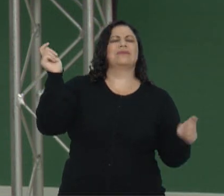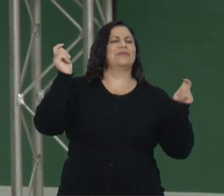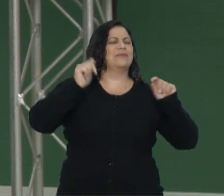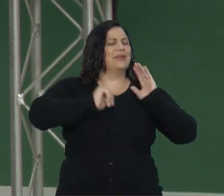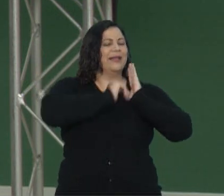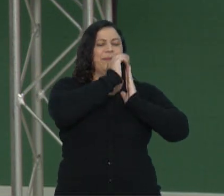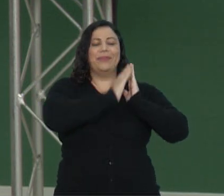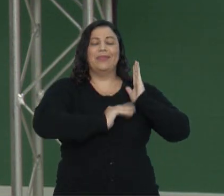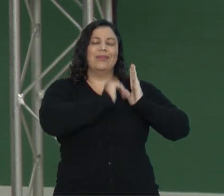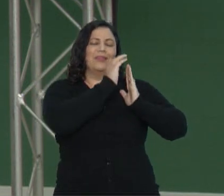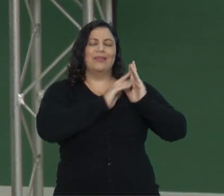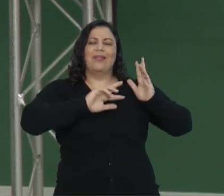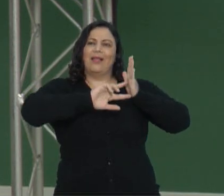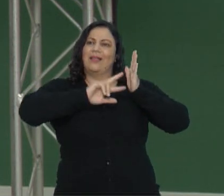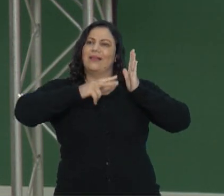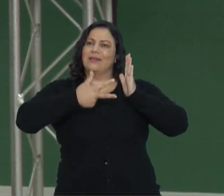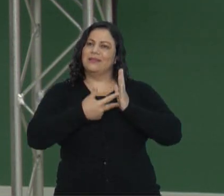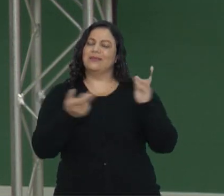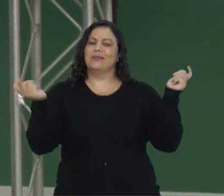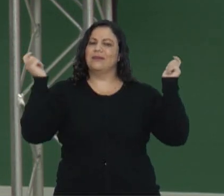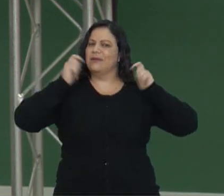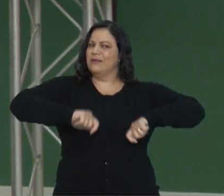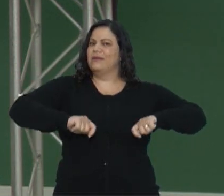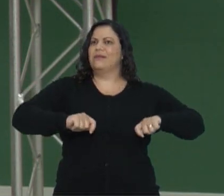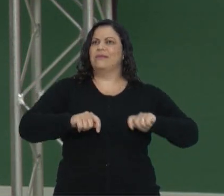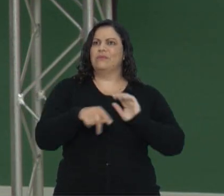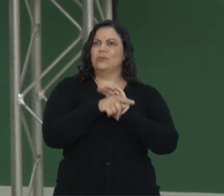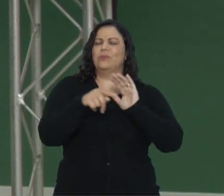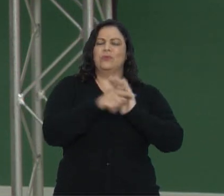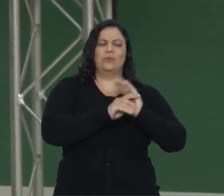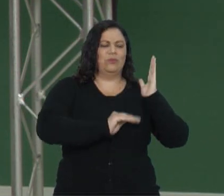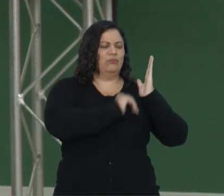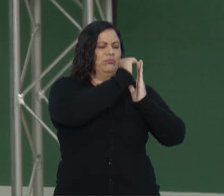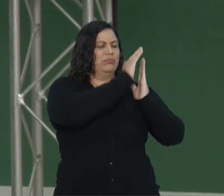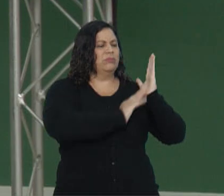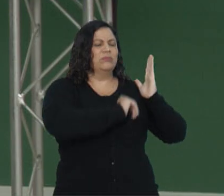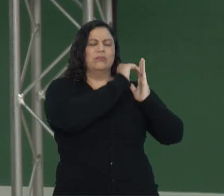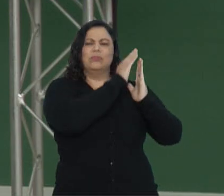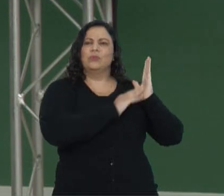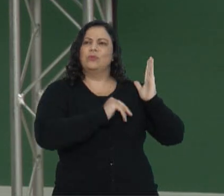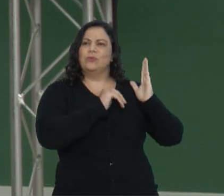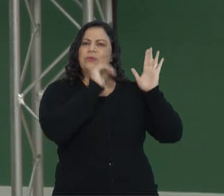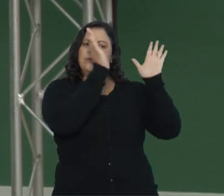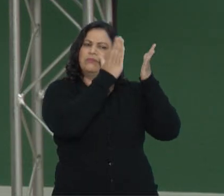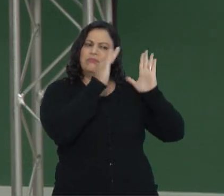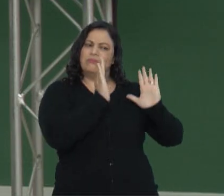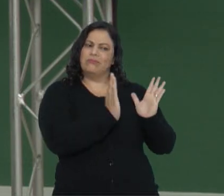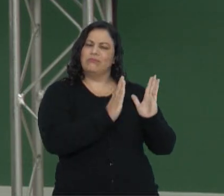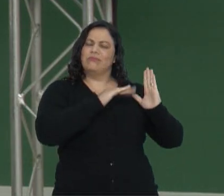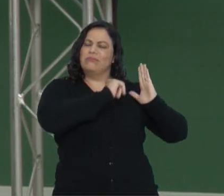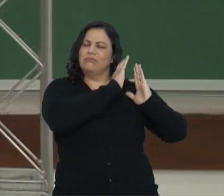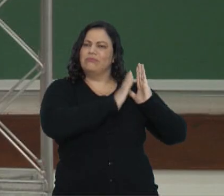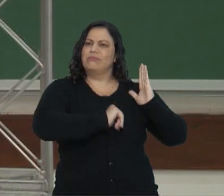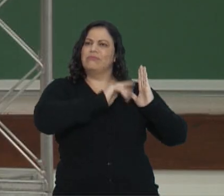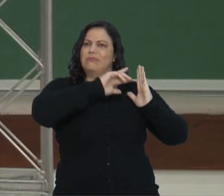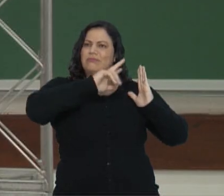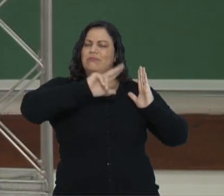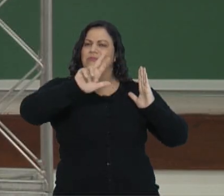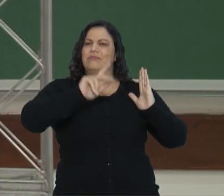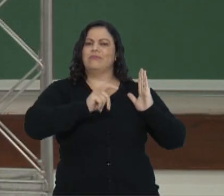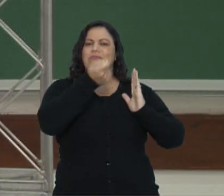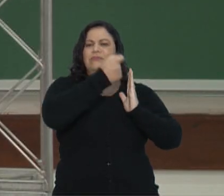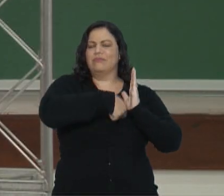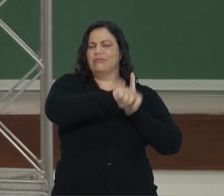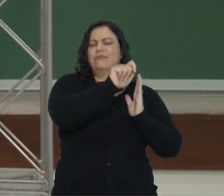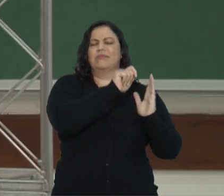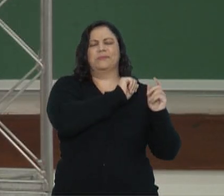Ele vai pintar muitas obras de Aleijadinho, né? Inclusive com Gainhas lá, o contrato era para ele ter ido lá pintar. Além